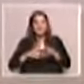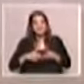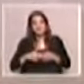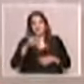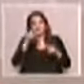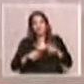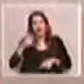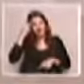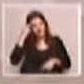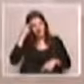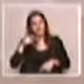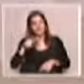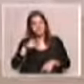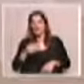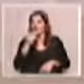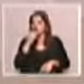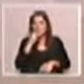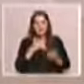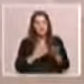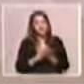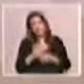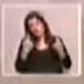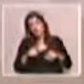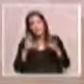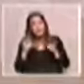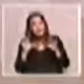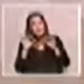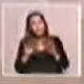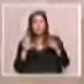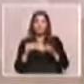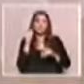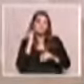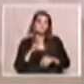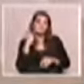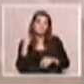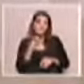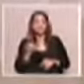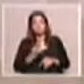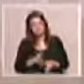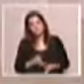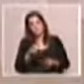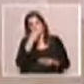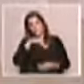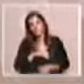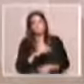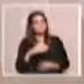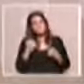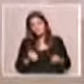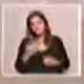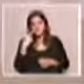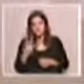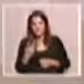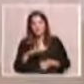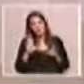as pessoas que não deixa de ser um alimento rico em gordura e que a gordura faz parte da vida e nós temos que a comer, senão não conseguimos viver. Já, agora é que seja uma